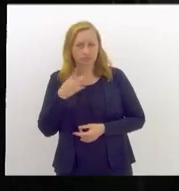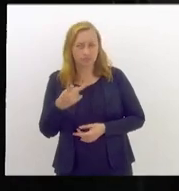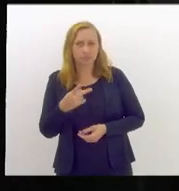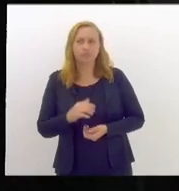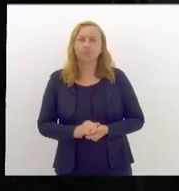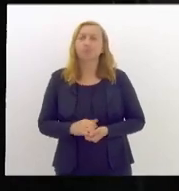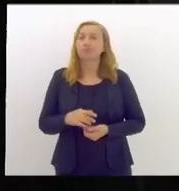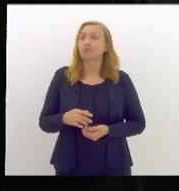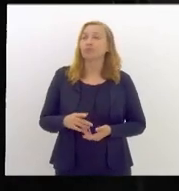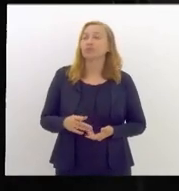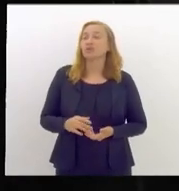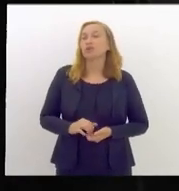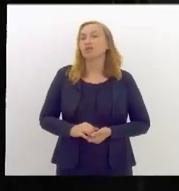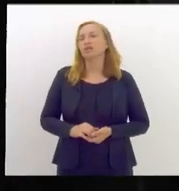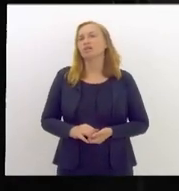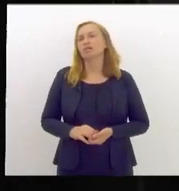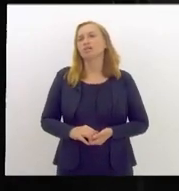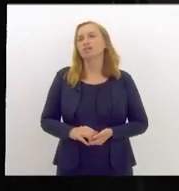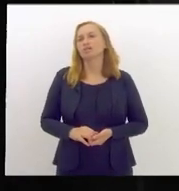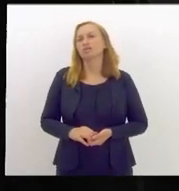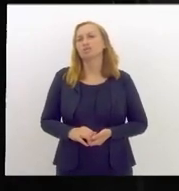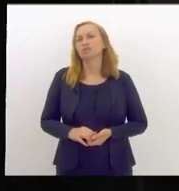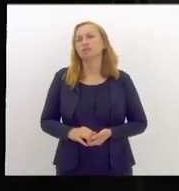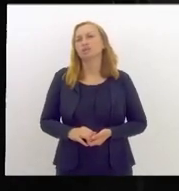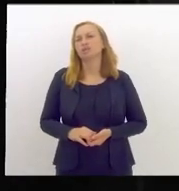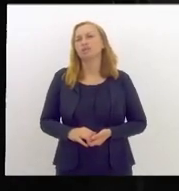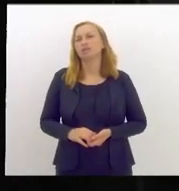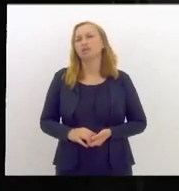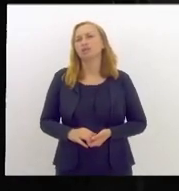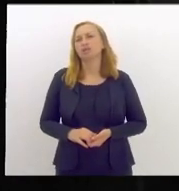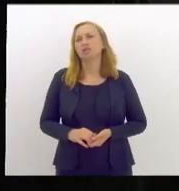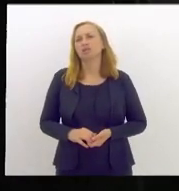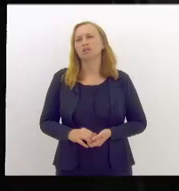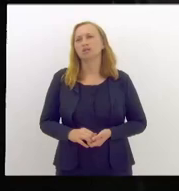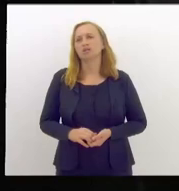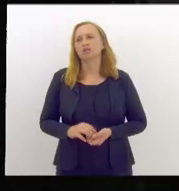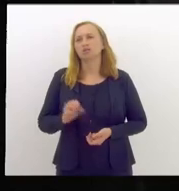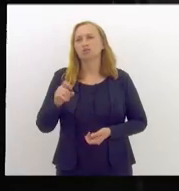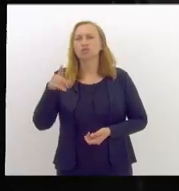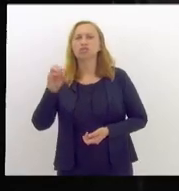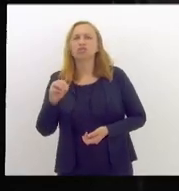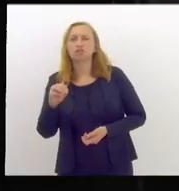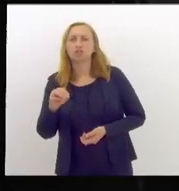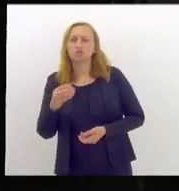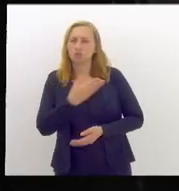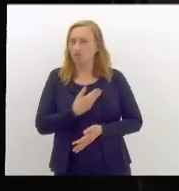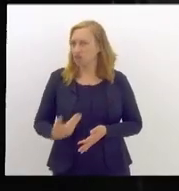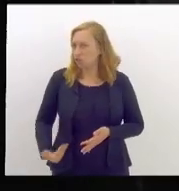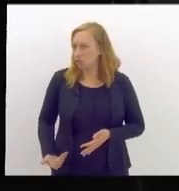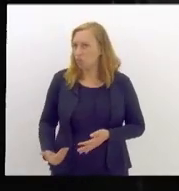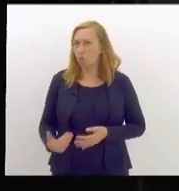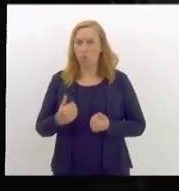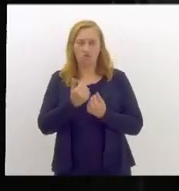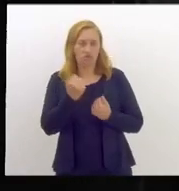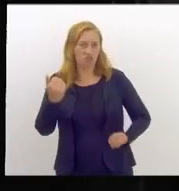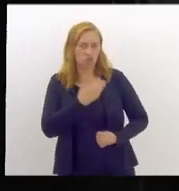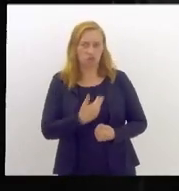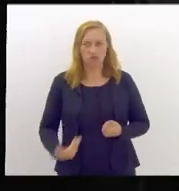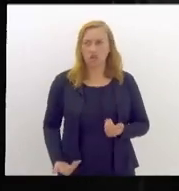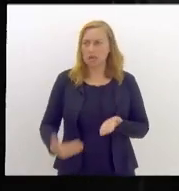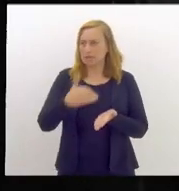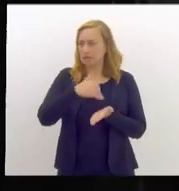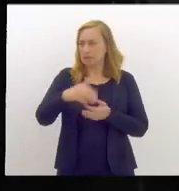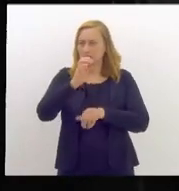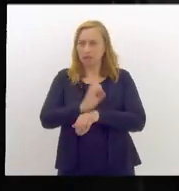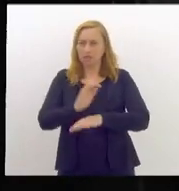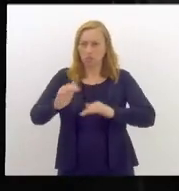diz como eu falei aqui que esse esse subsídios do alto Escalão Governador vice-governador secretário de